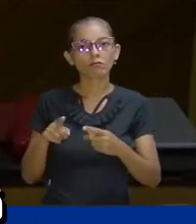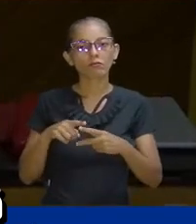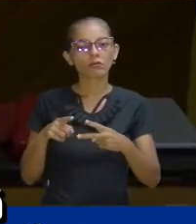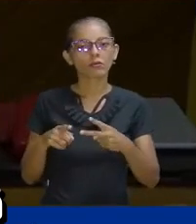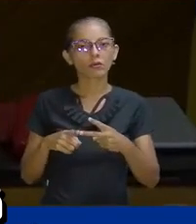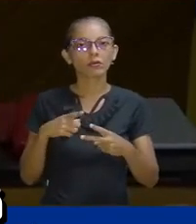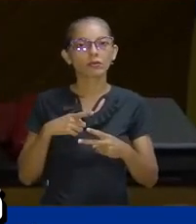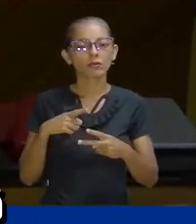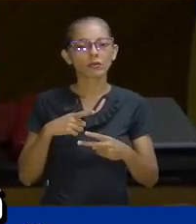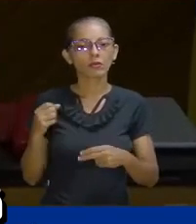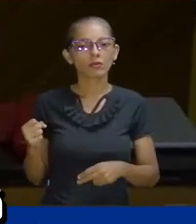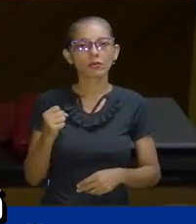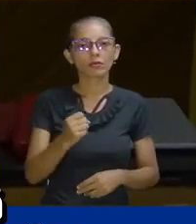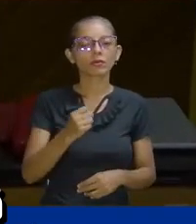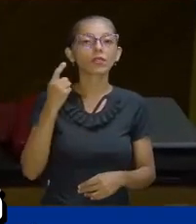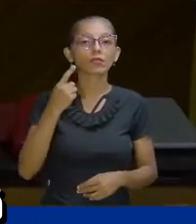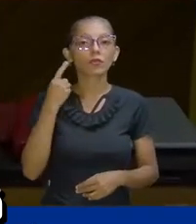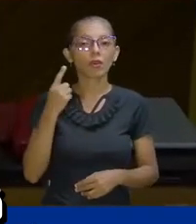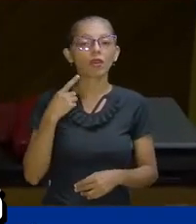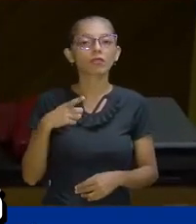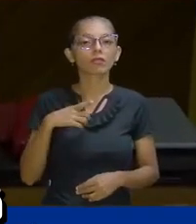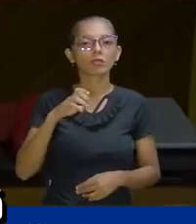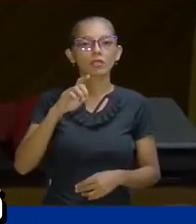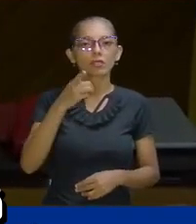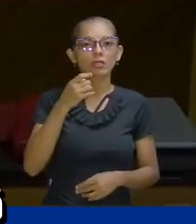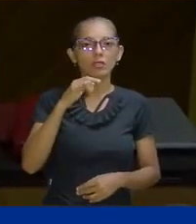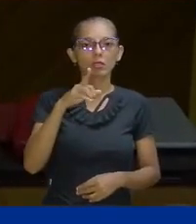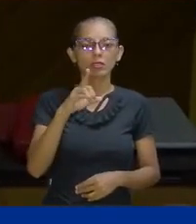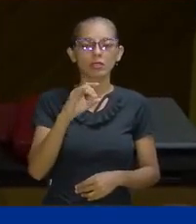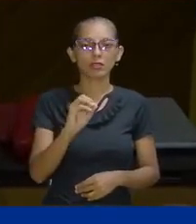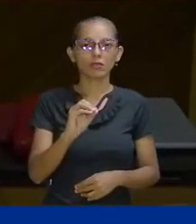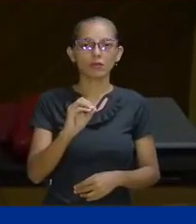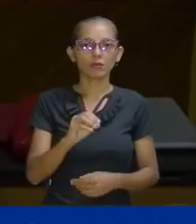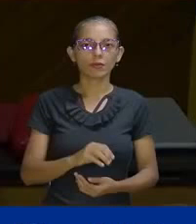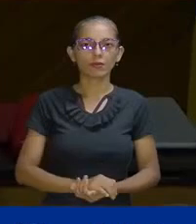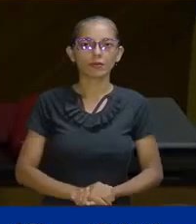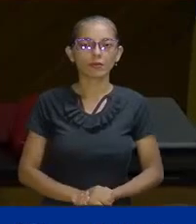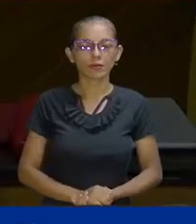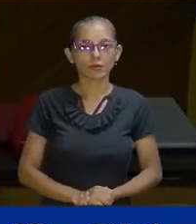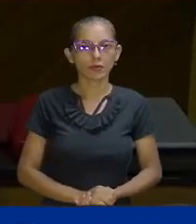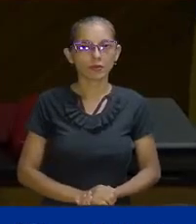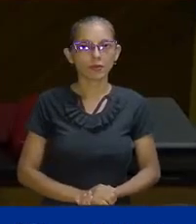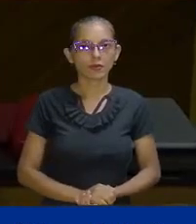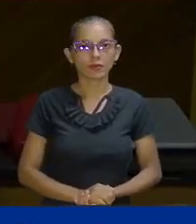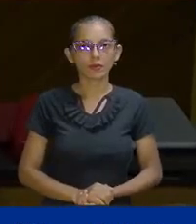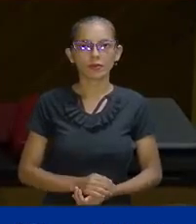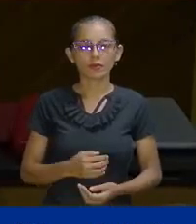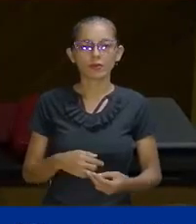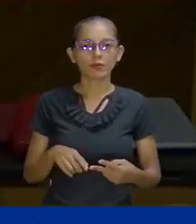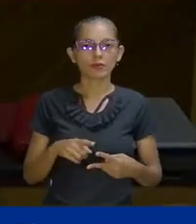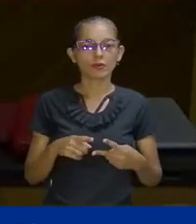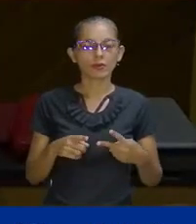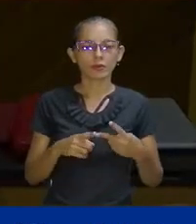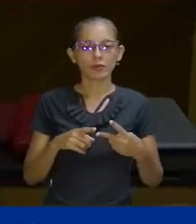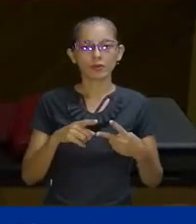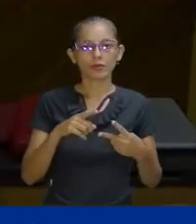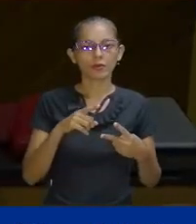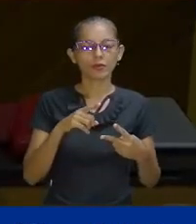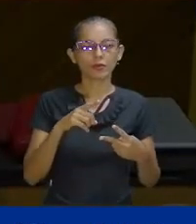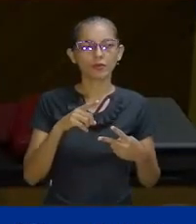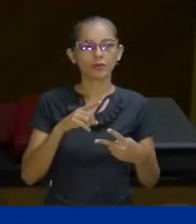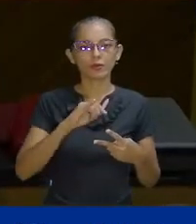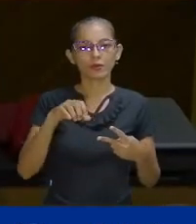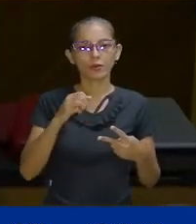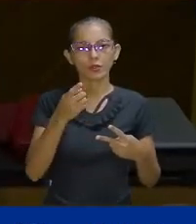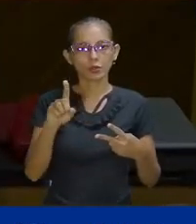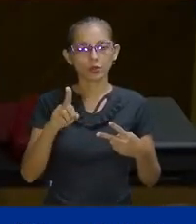haverá sustentação oral pelo advogado Ercílio de Azevedo Aquino. E os investigados, João da Silva Costa, Zeneide da